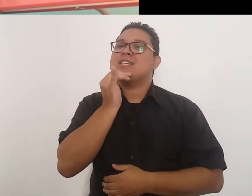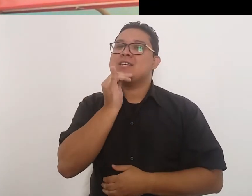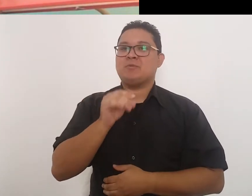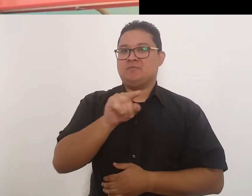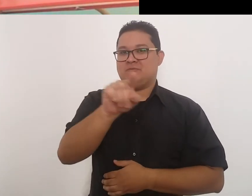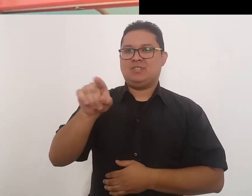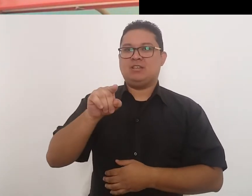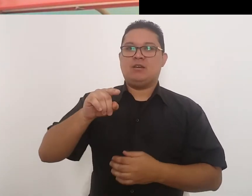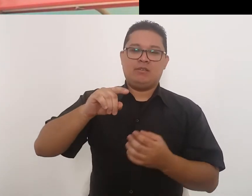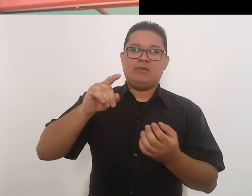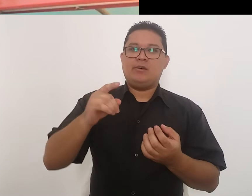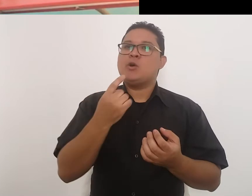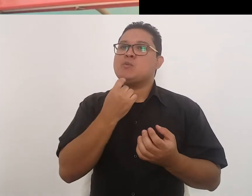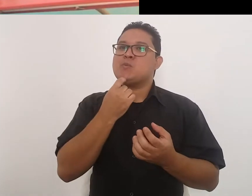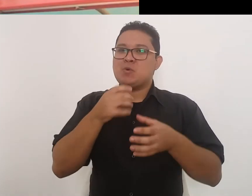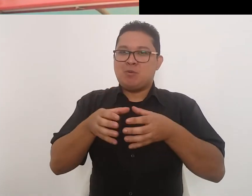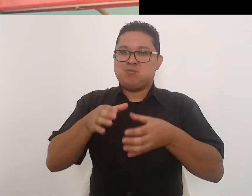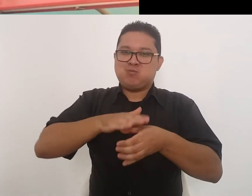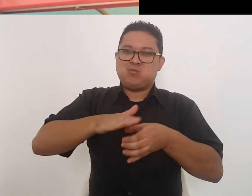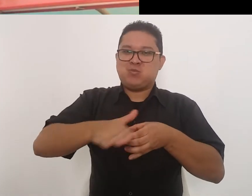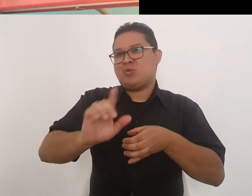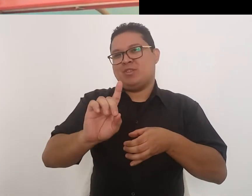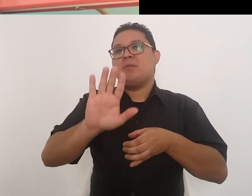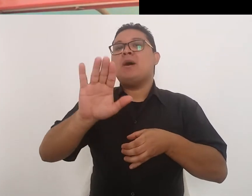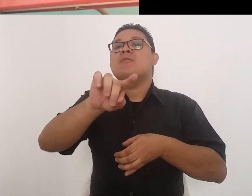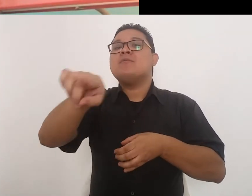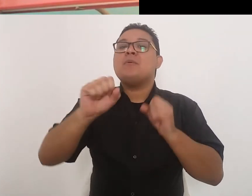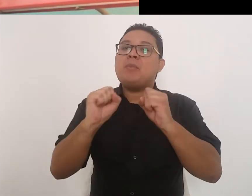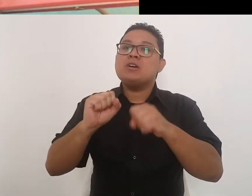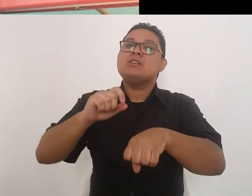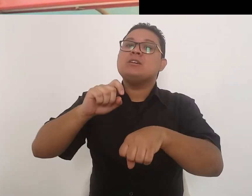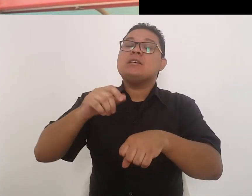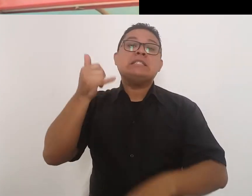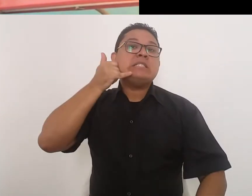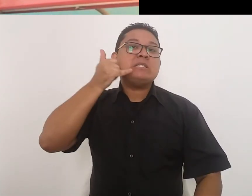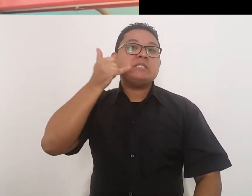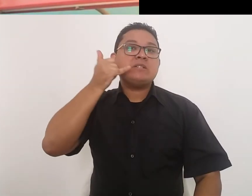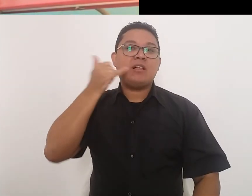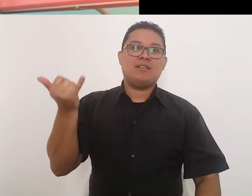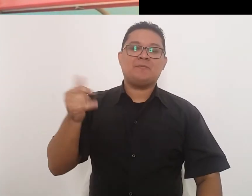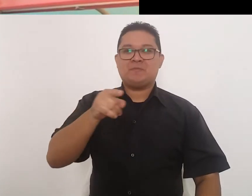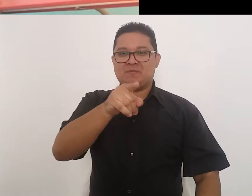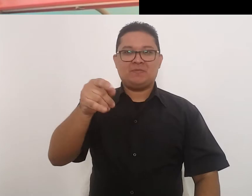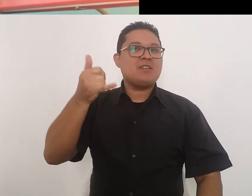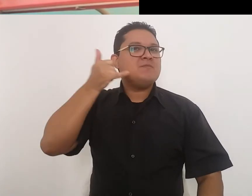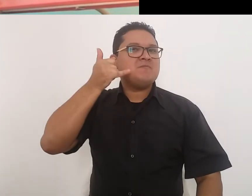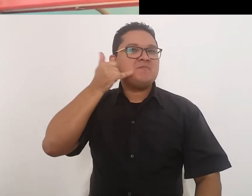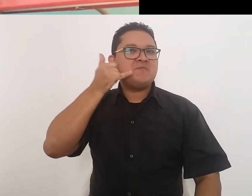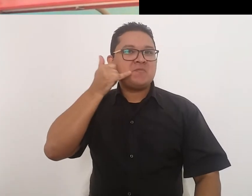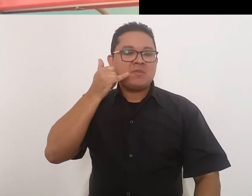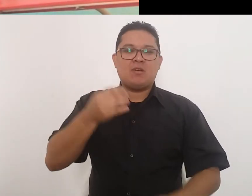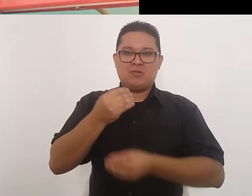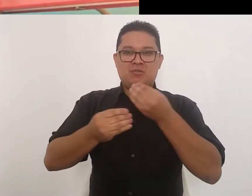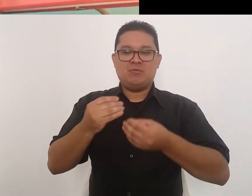exemplo, o alarme, o despertador do celular. Eu coloco 20 minutos, no caso aqui 25 minutos, tá?